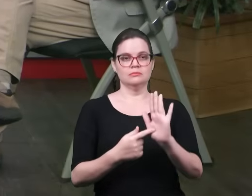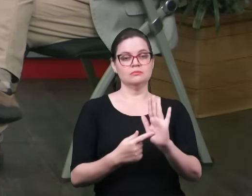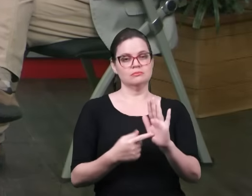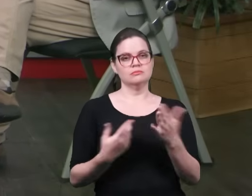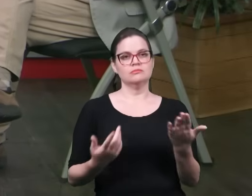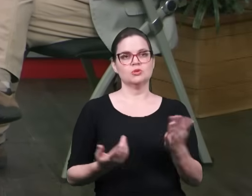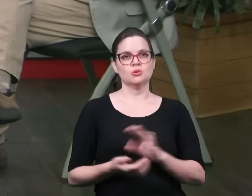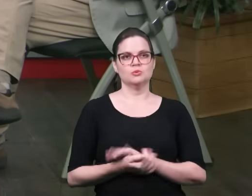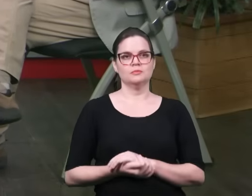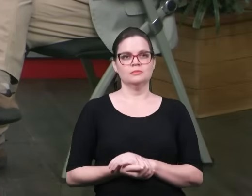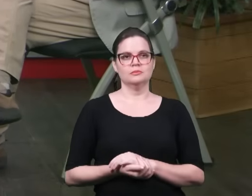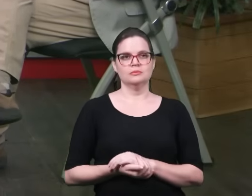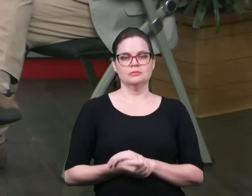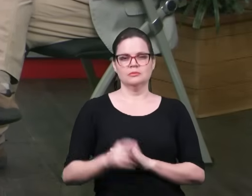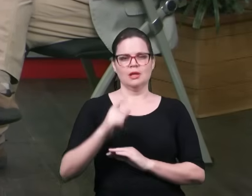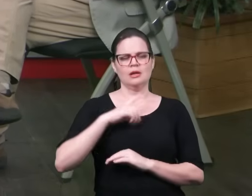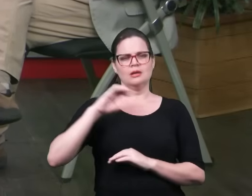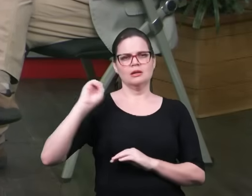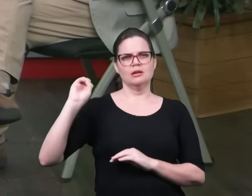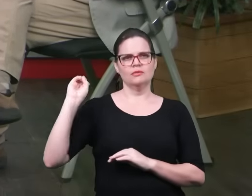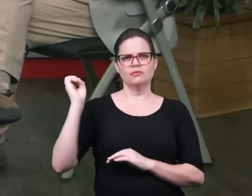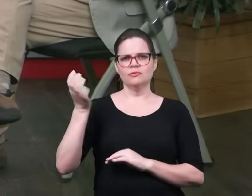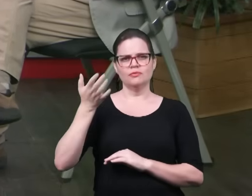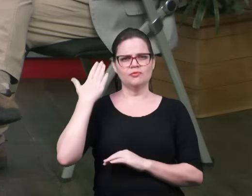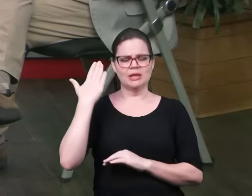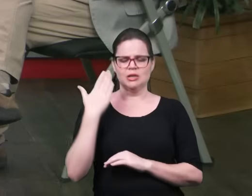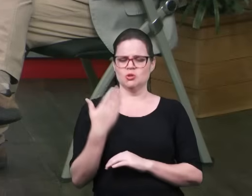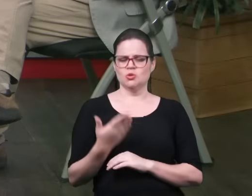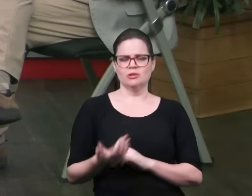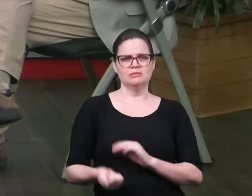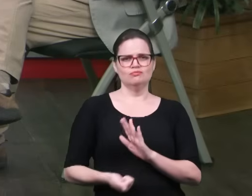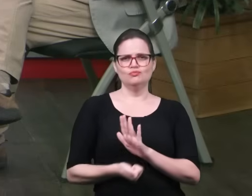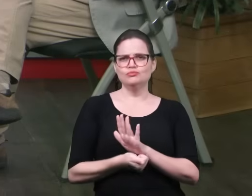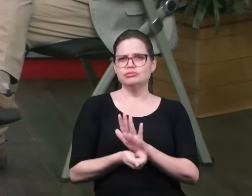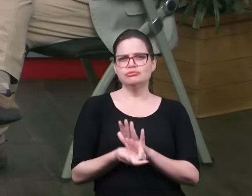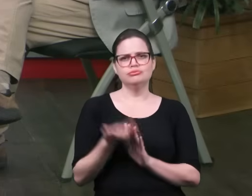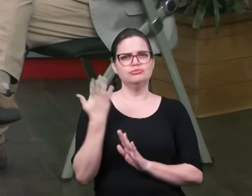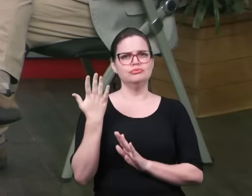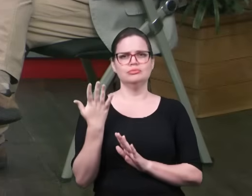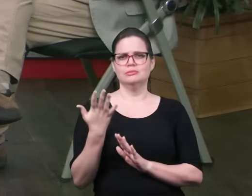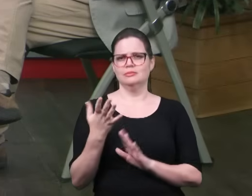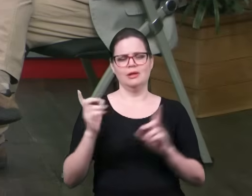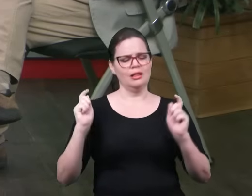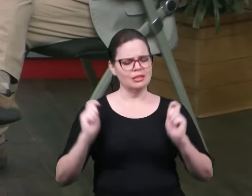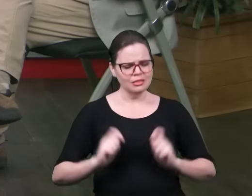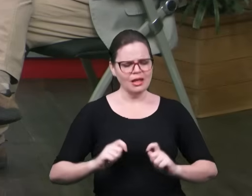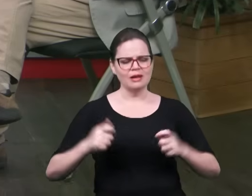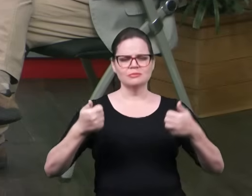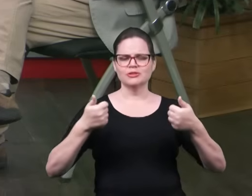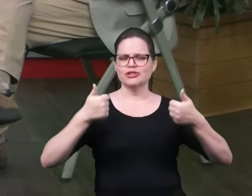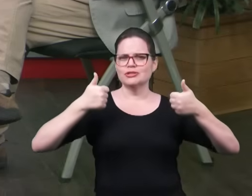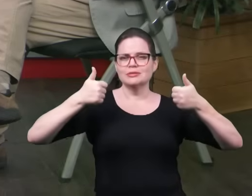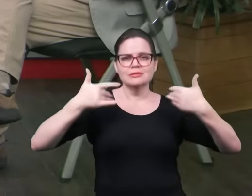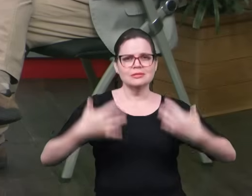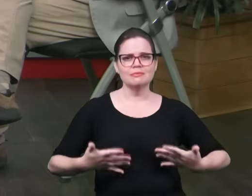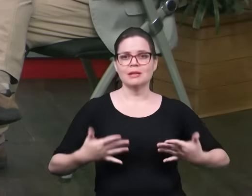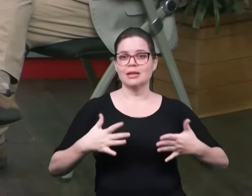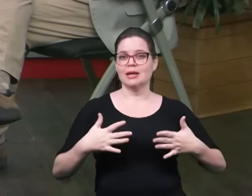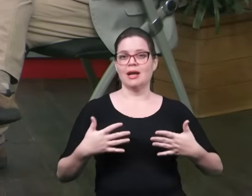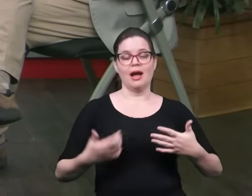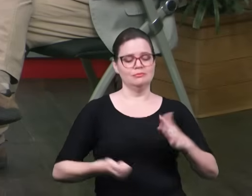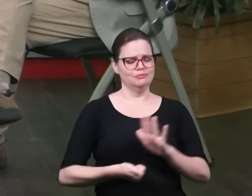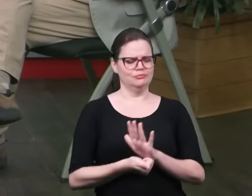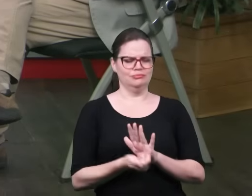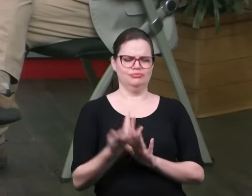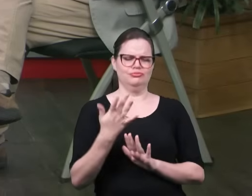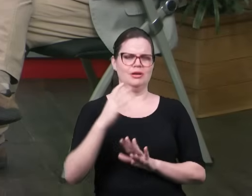tem revelações talvez inesgotáveis. Nós podemos falar muita coisa. Vamos